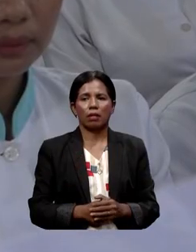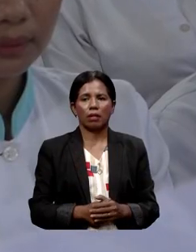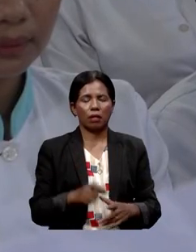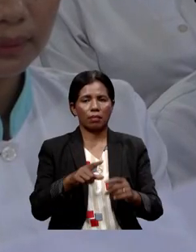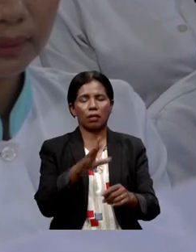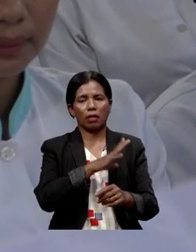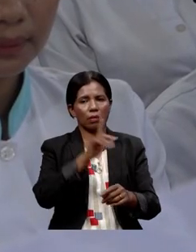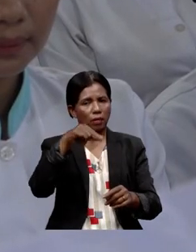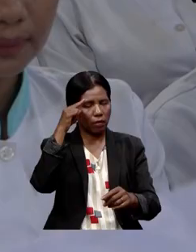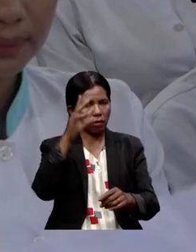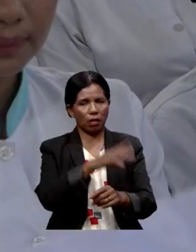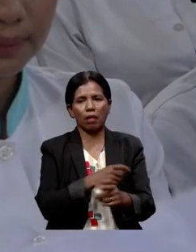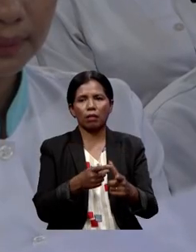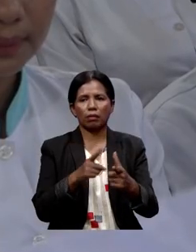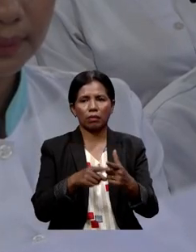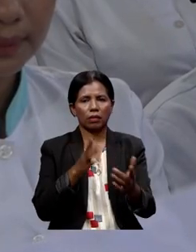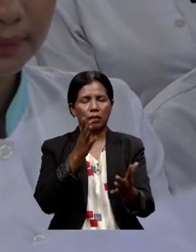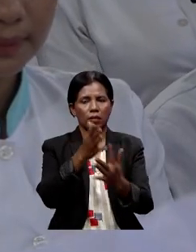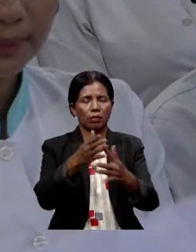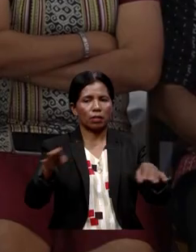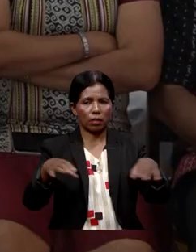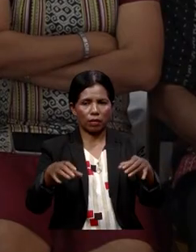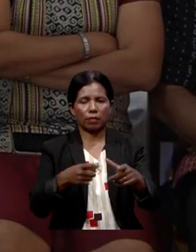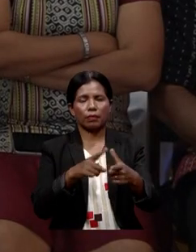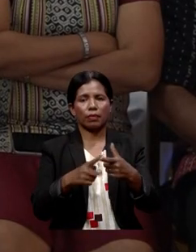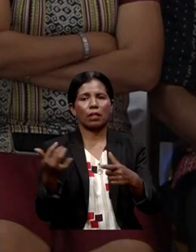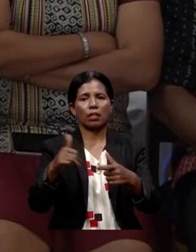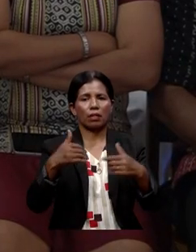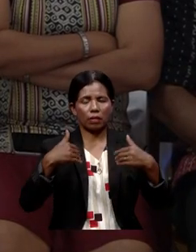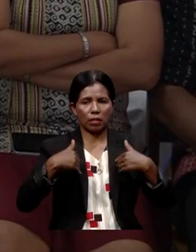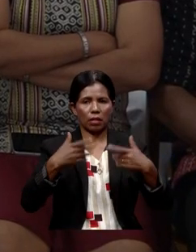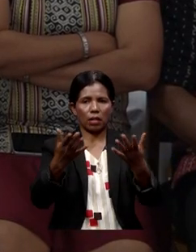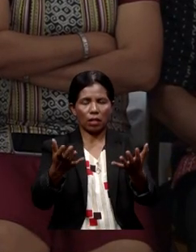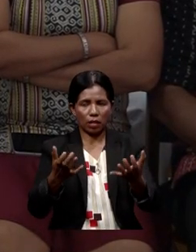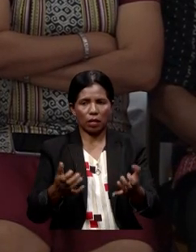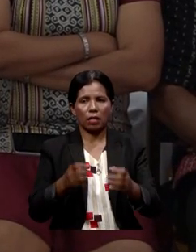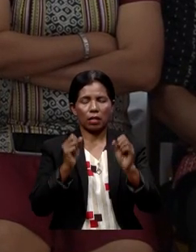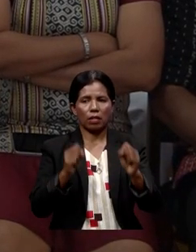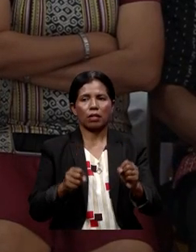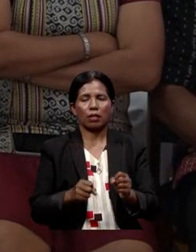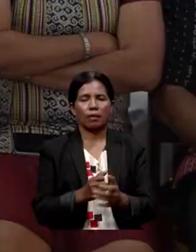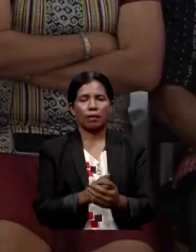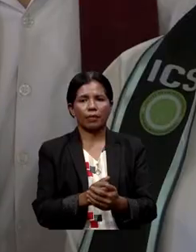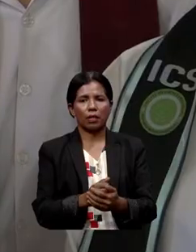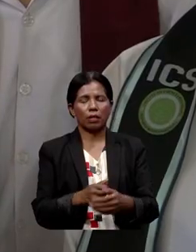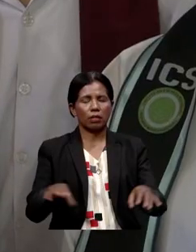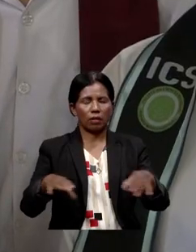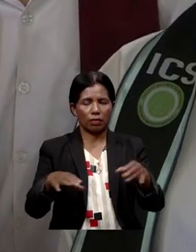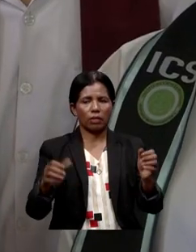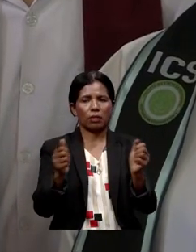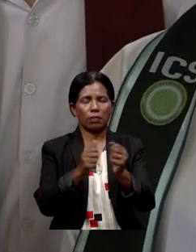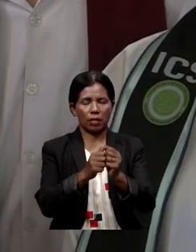depende pat governo en termo de acceso ba campus service ne be si ramos iniciativa tu bele esforzo crear ese campo de